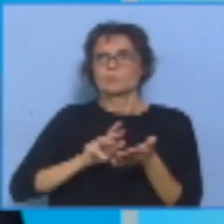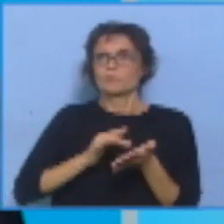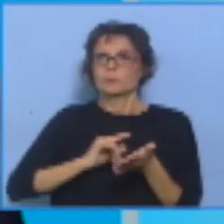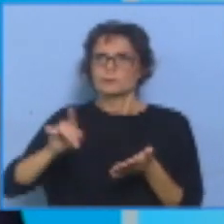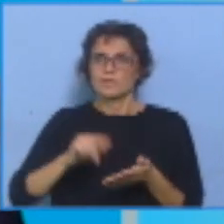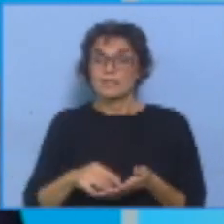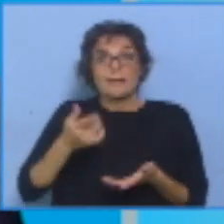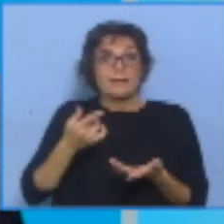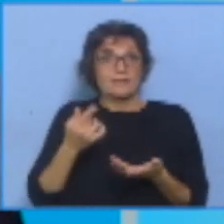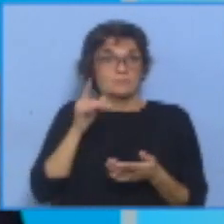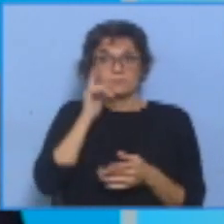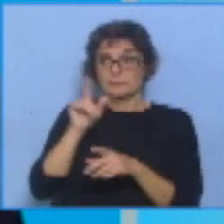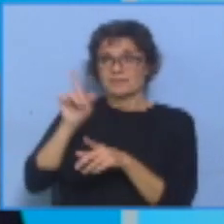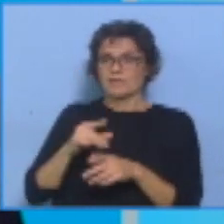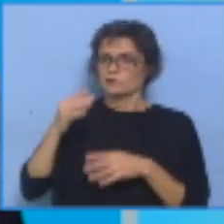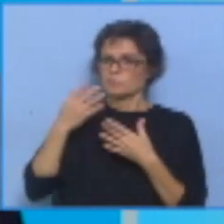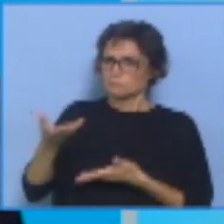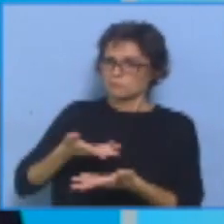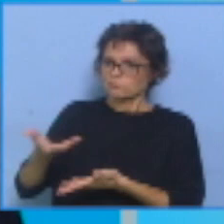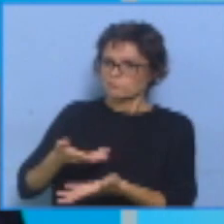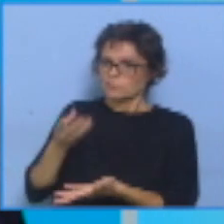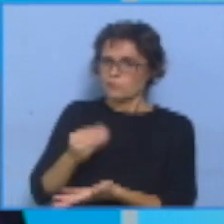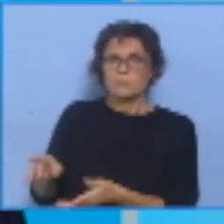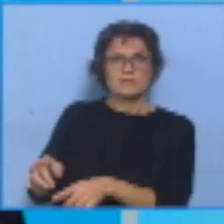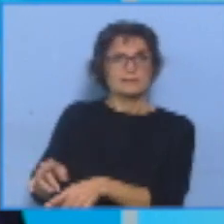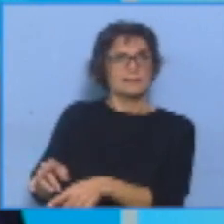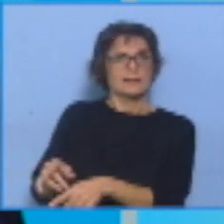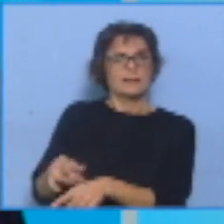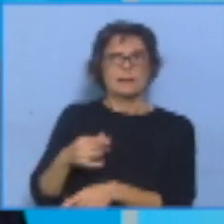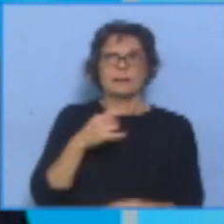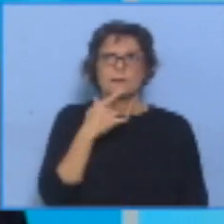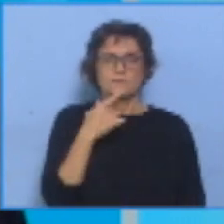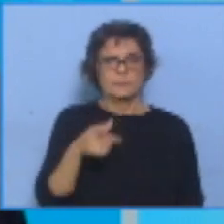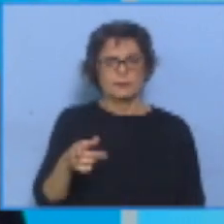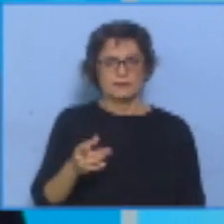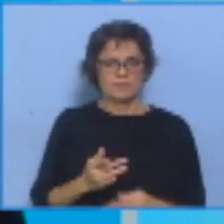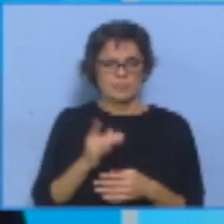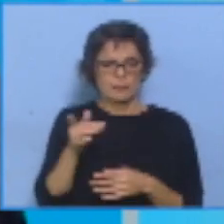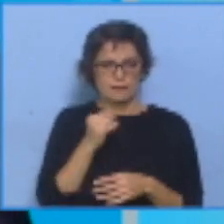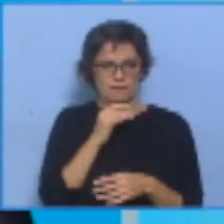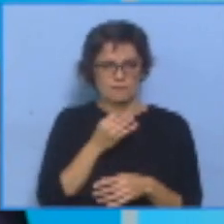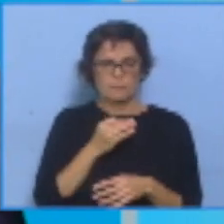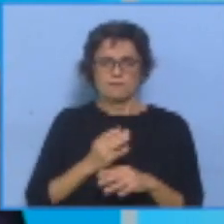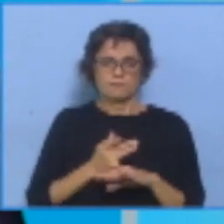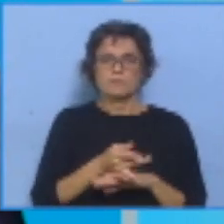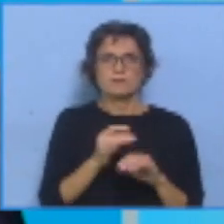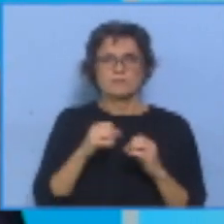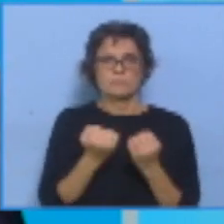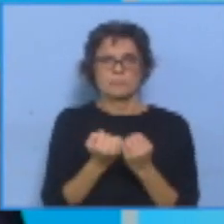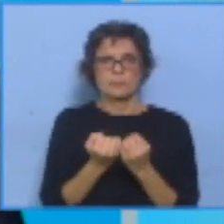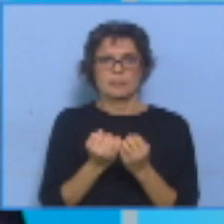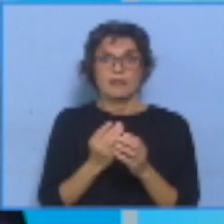fica ali a conversar com elas e ela diz que nesse momento percebeu que a melhor maneira dela intervir na sociedade era através